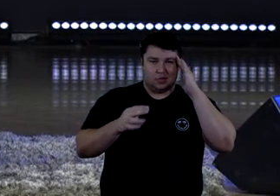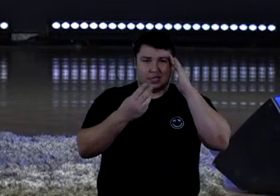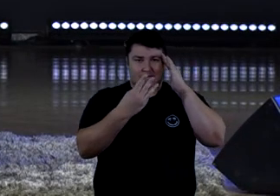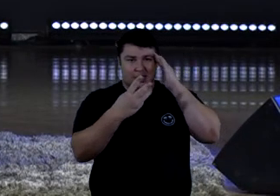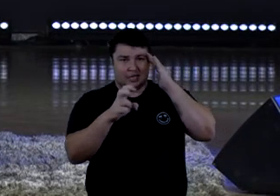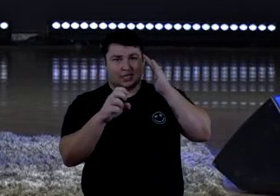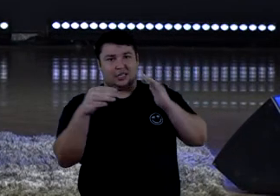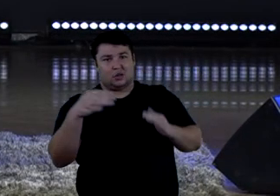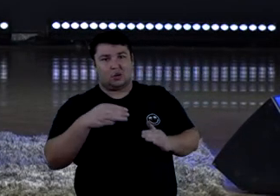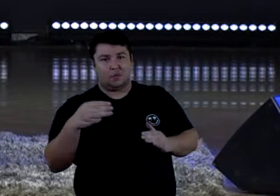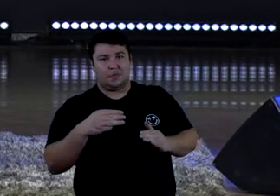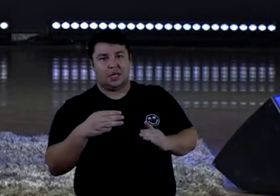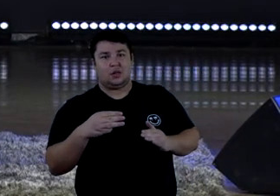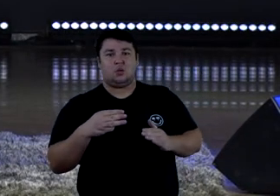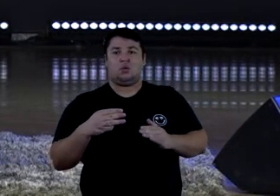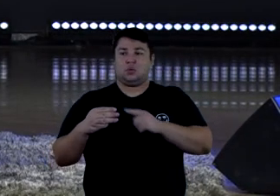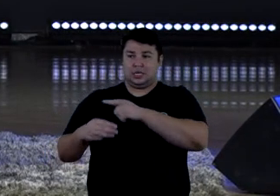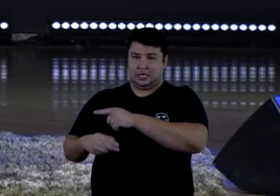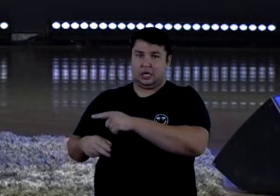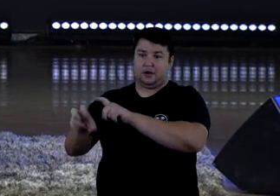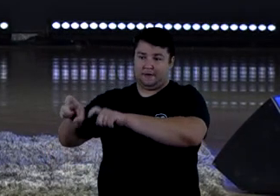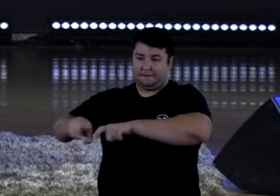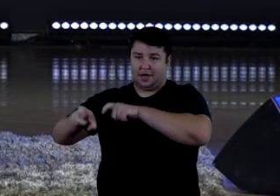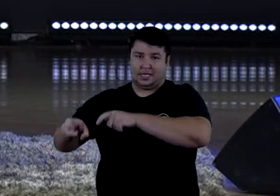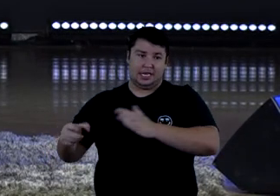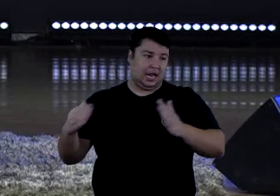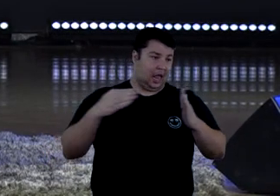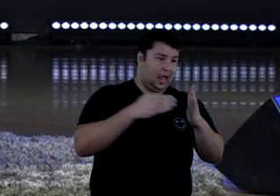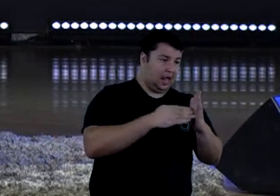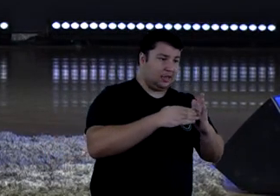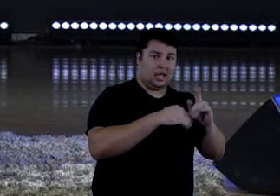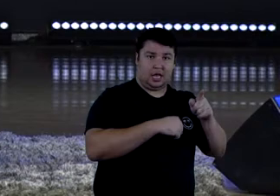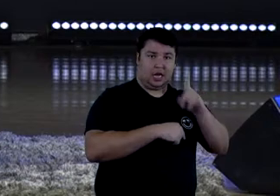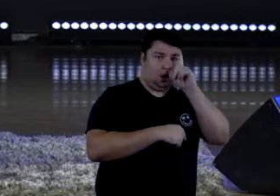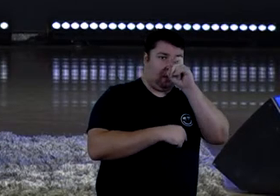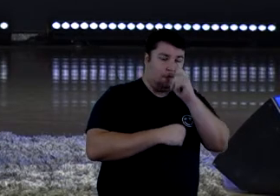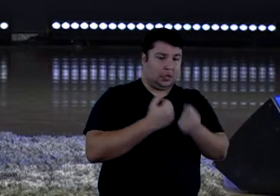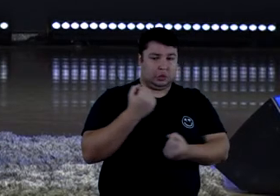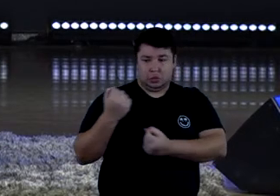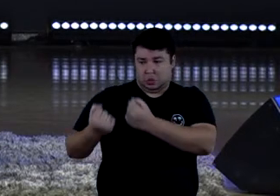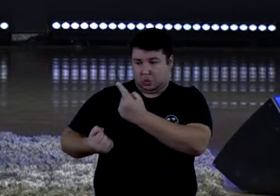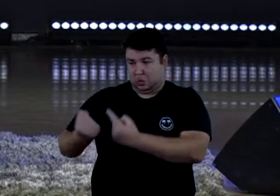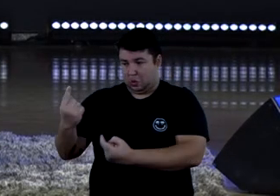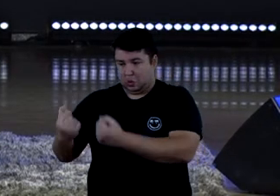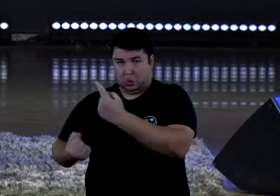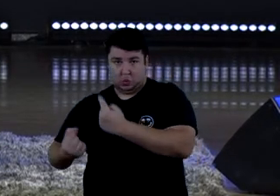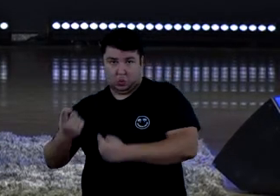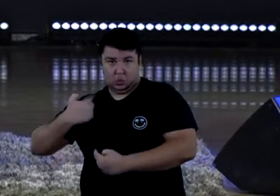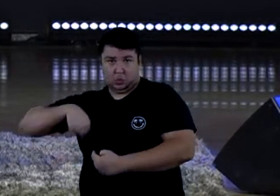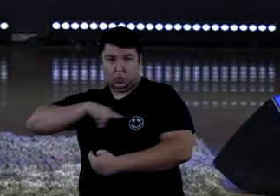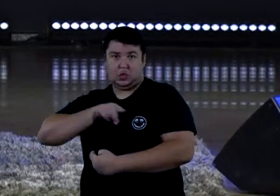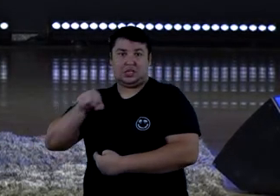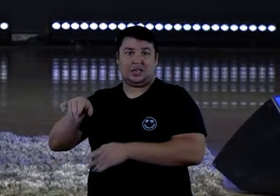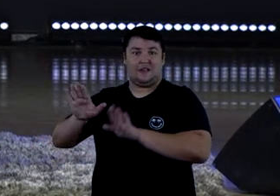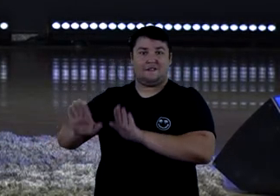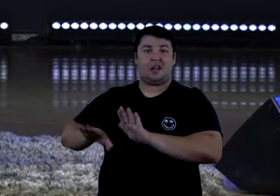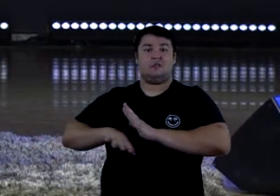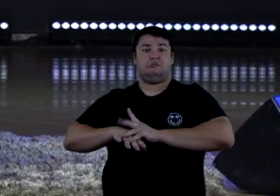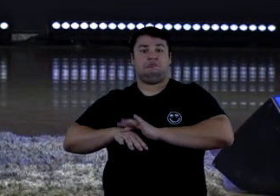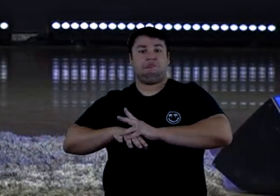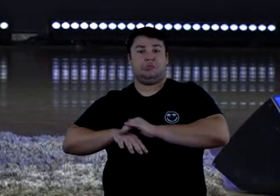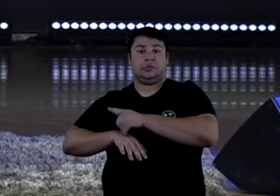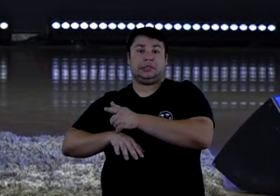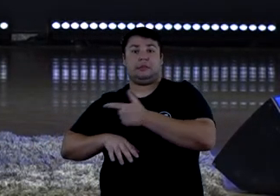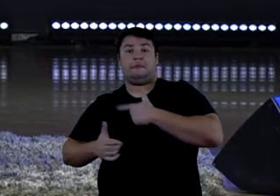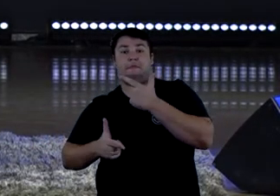35 minutos da clínica para o hospital. E aí alguns dos nossos moradores ficavam doentes